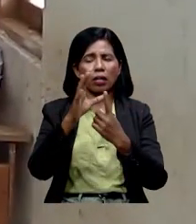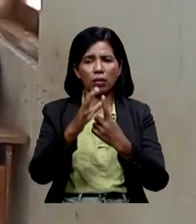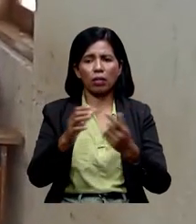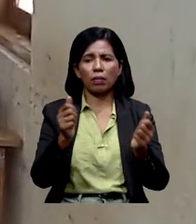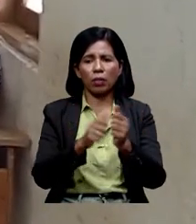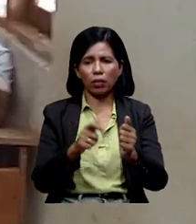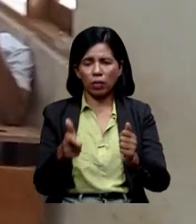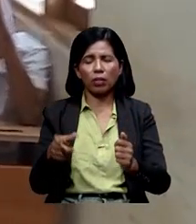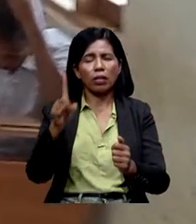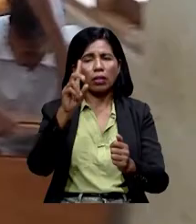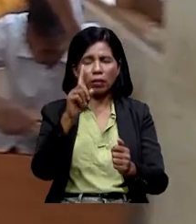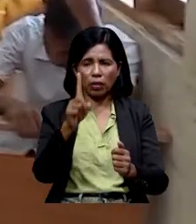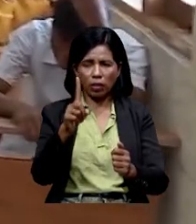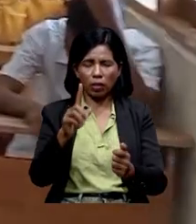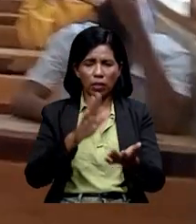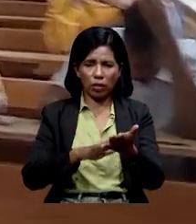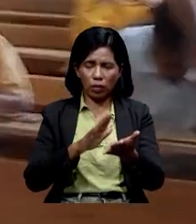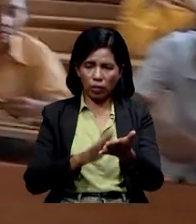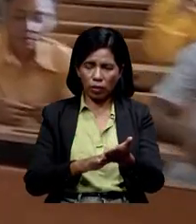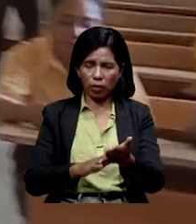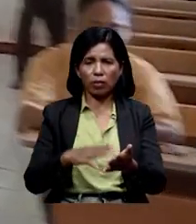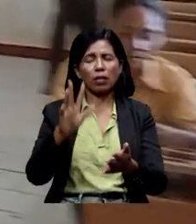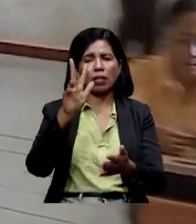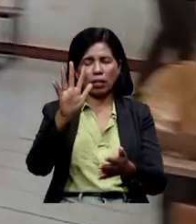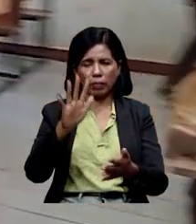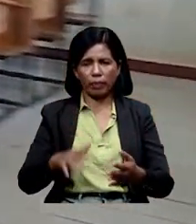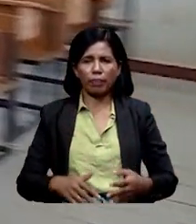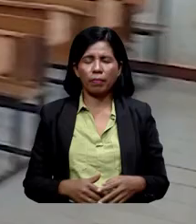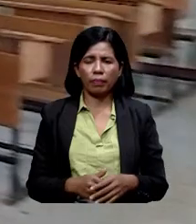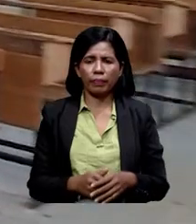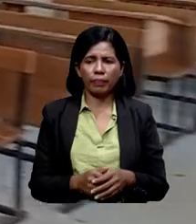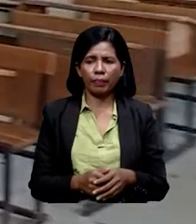sentida no escola técnico vocacional Lima Lamberto da Silva Giamen.